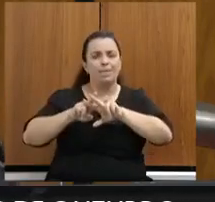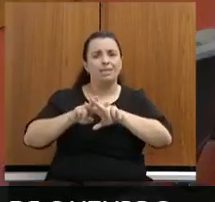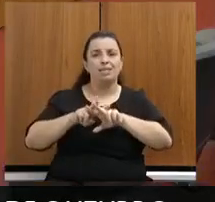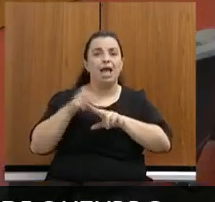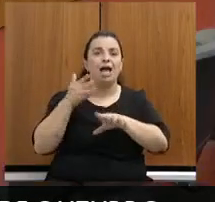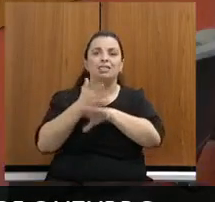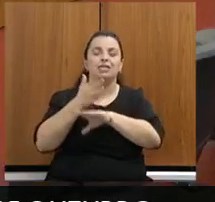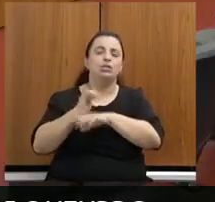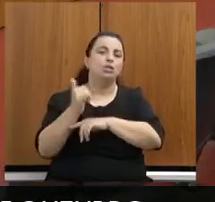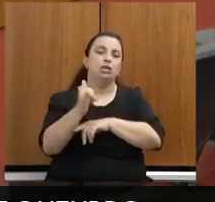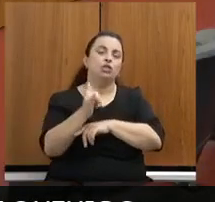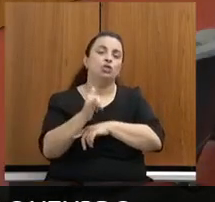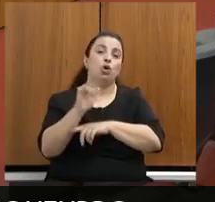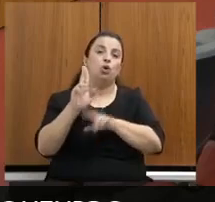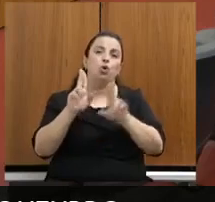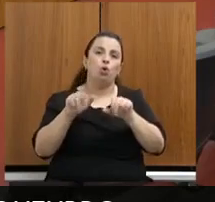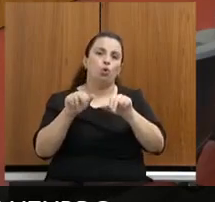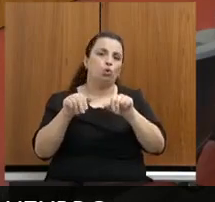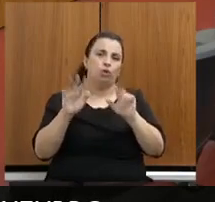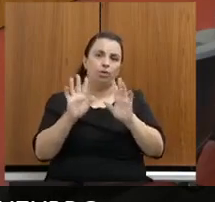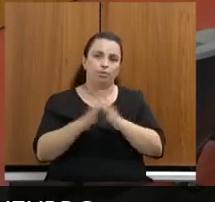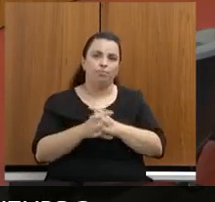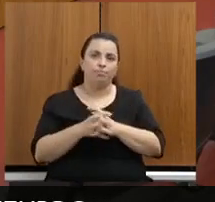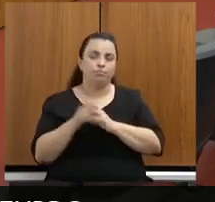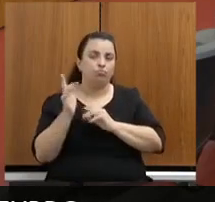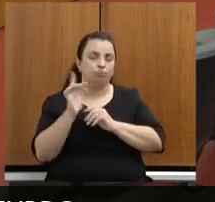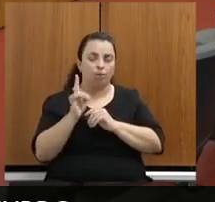trabalho realizado Obrigada para presidência